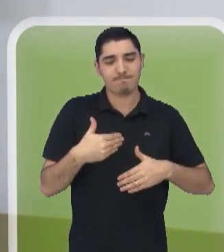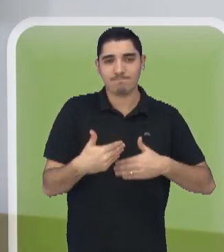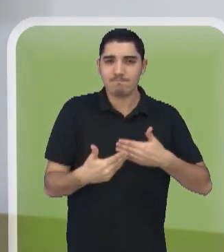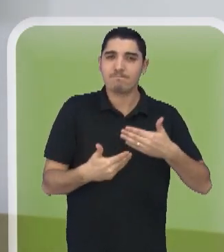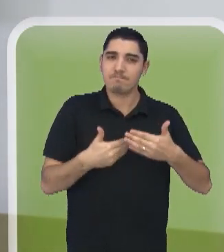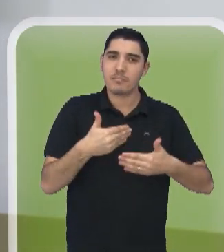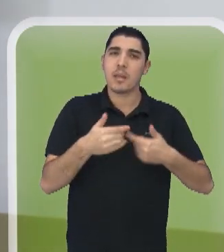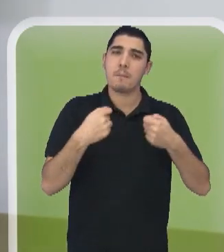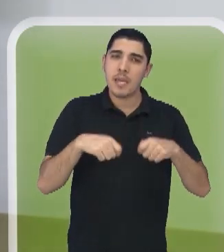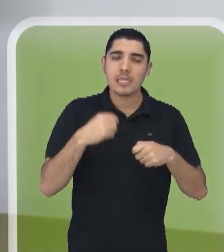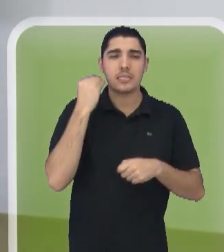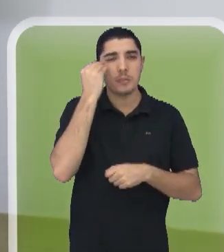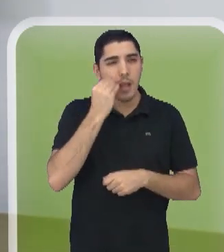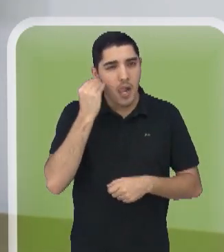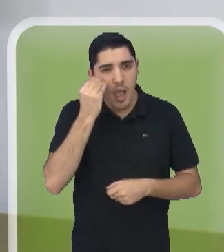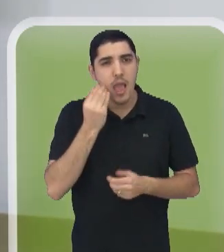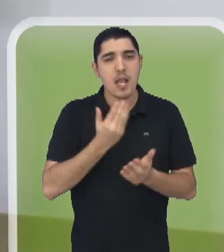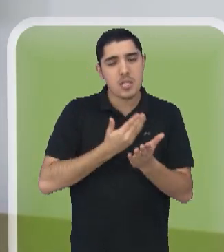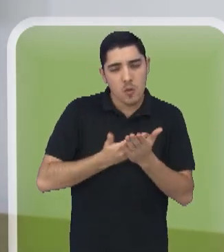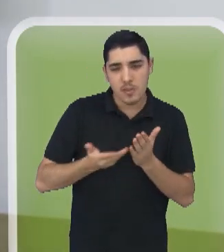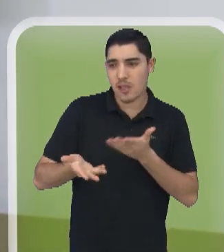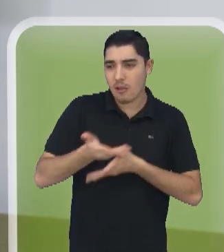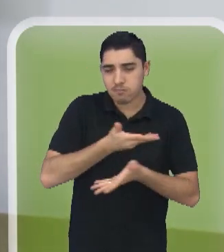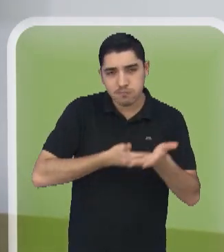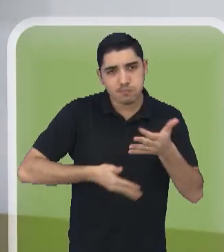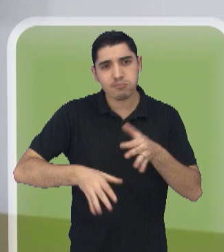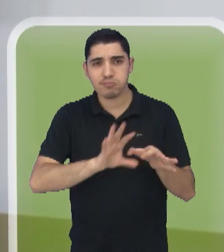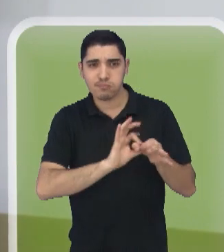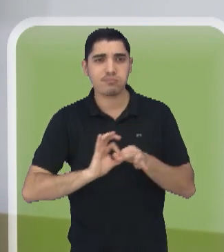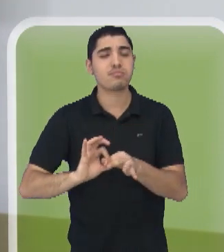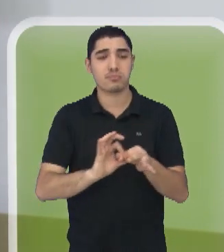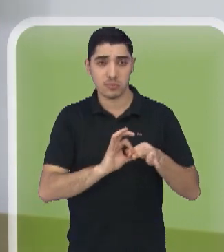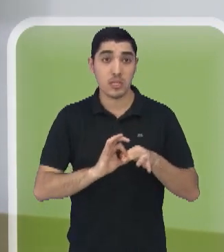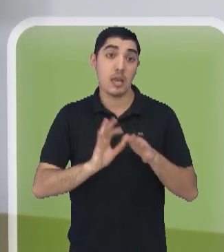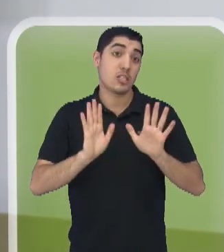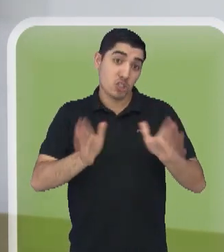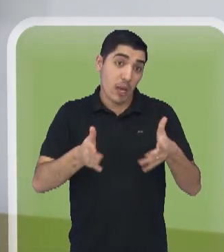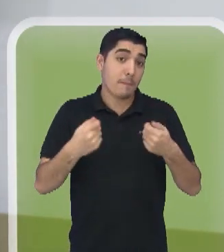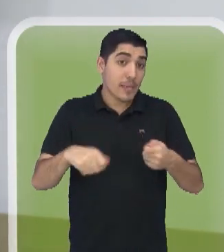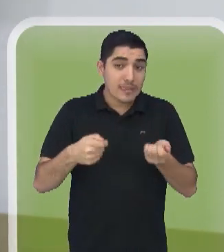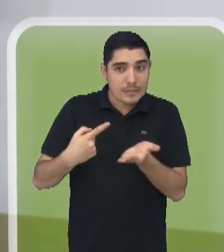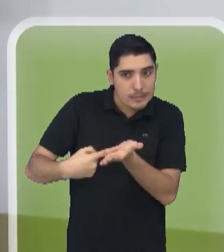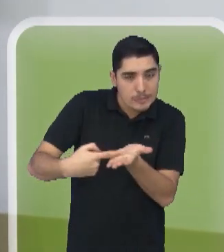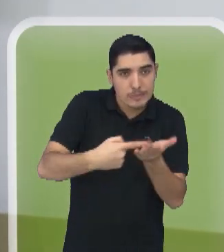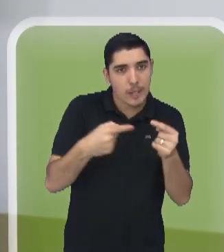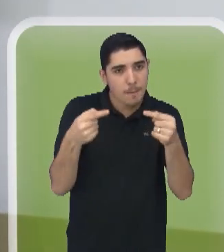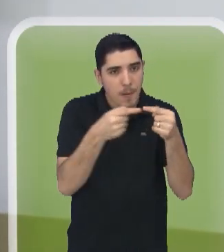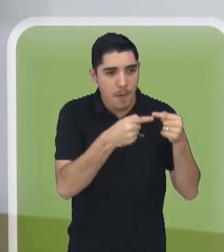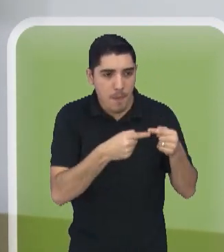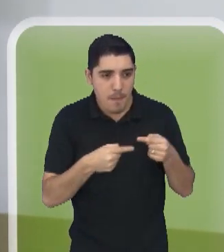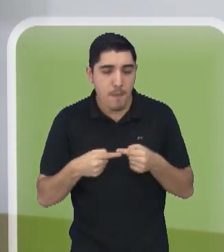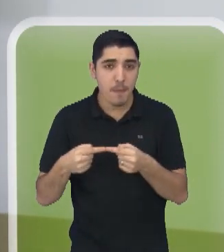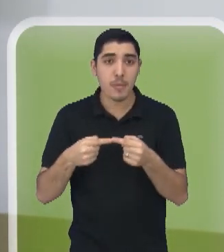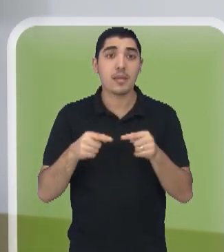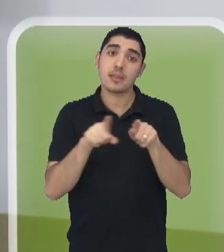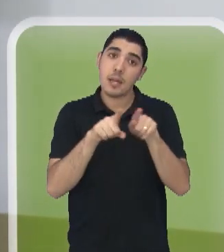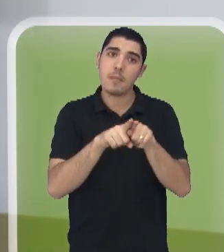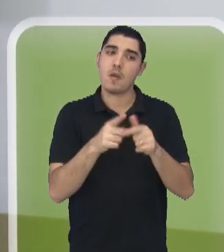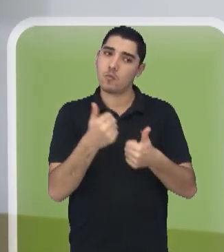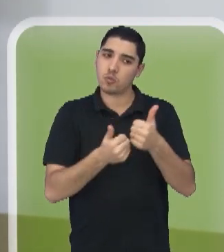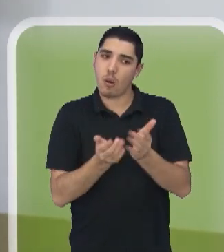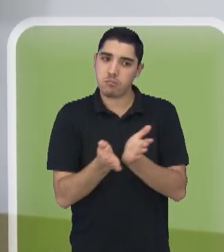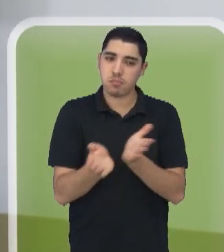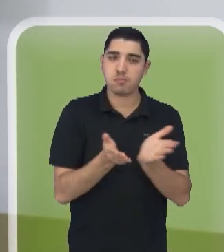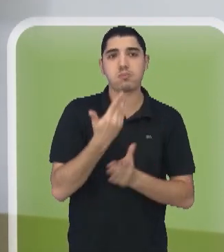que pegar primeiro o ritmo, o time tem que se entrosar, enfim. Já era para estar entrosado, já era para apresentar um futebol maior,